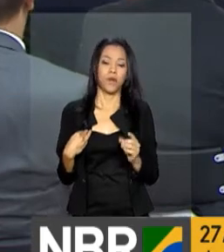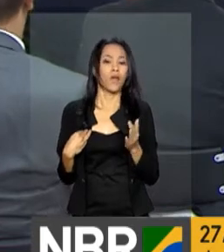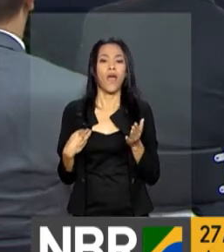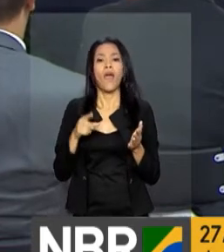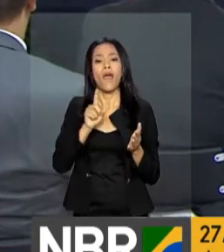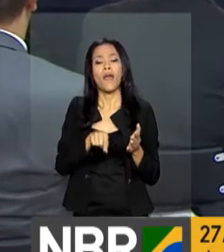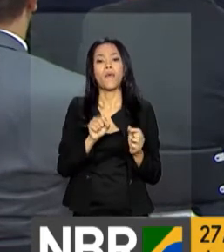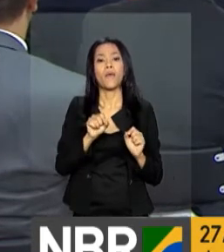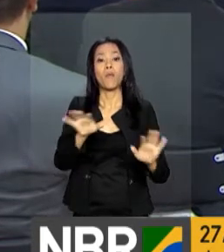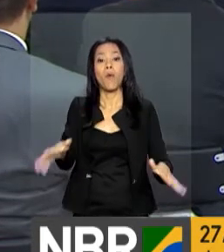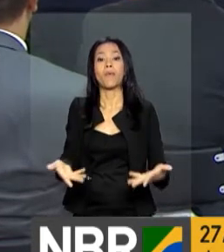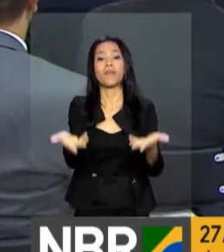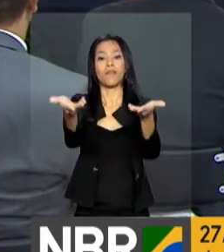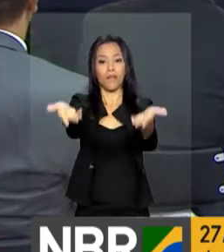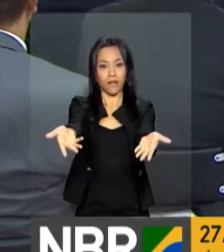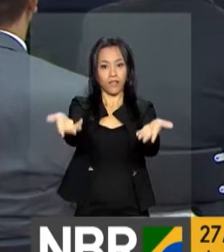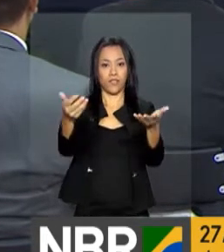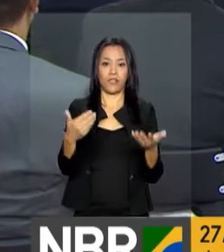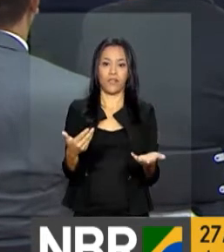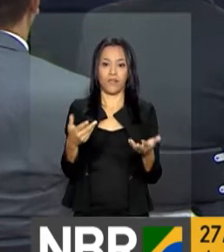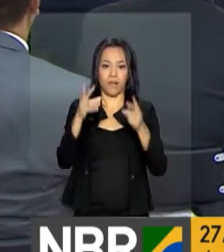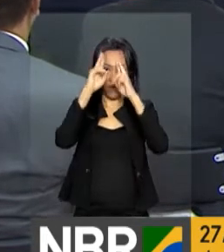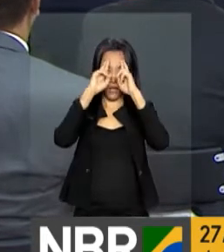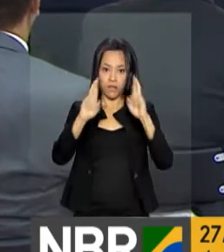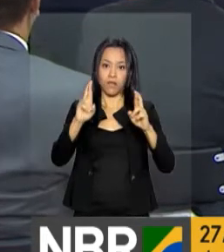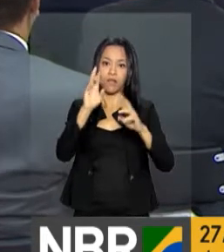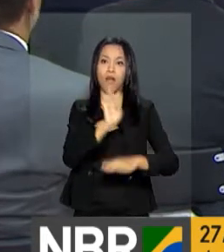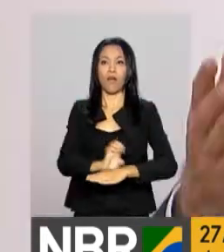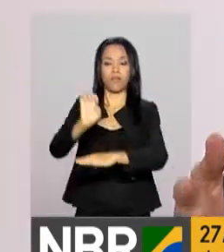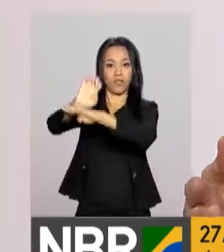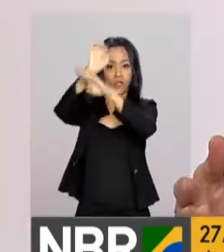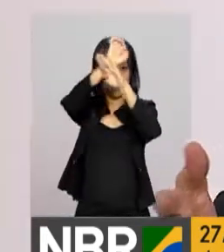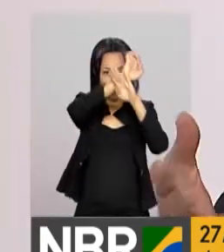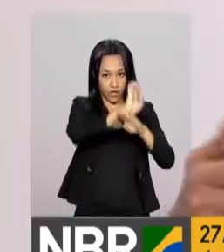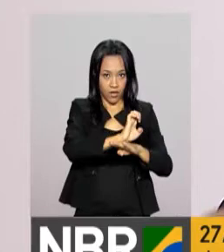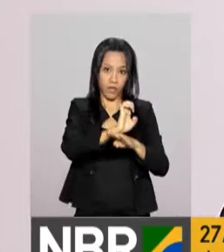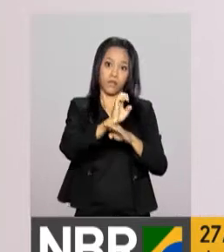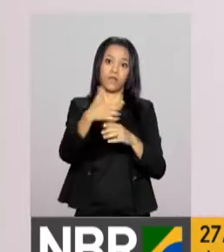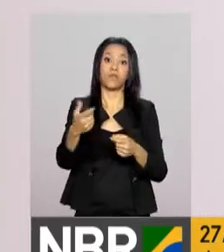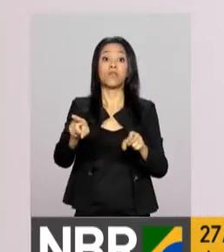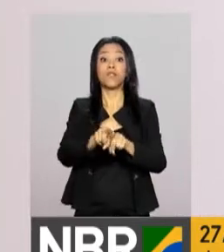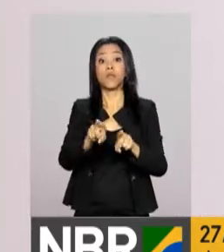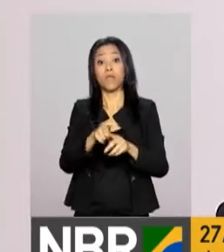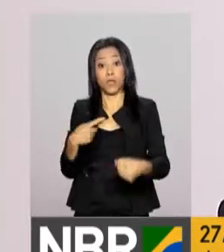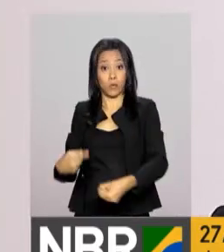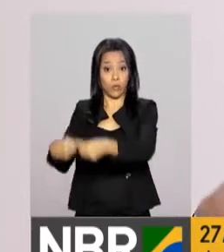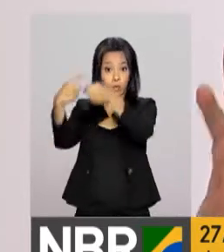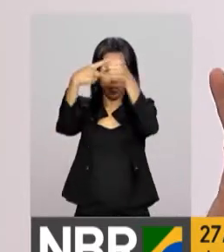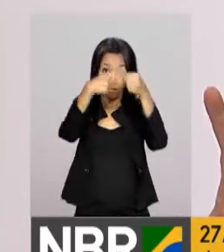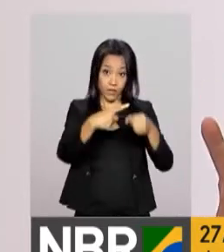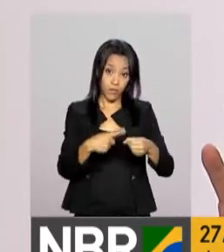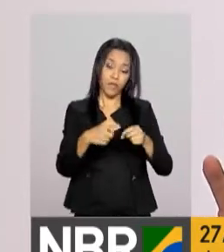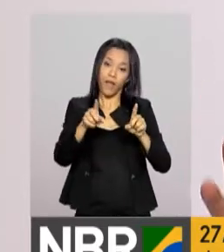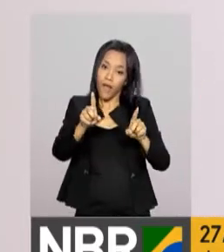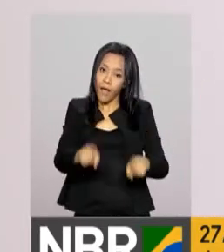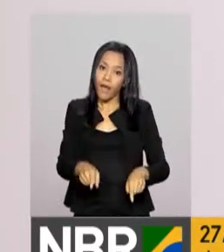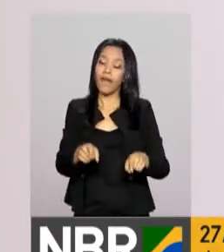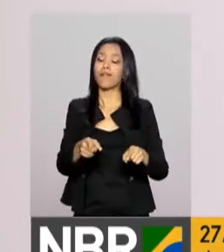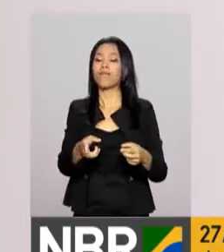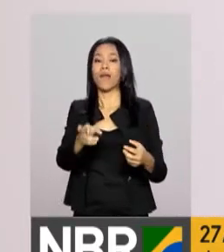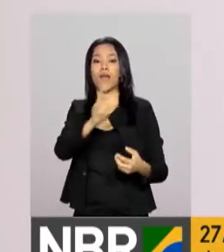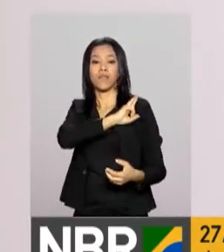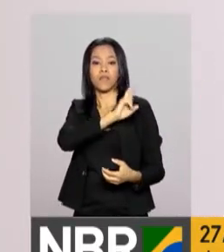homenagem ao princípio federativo na medida que tanto aos estados como os municípios também compete e cuidar